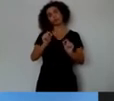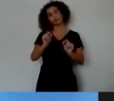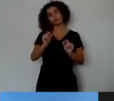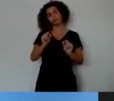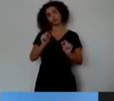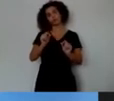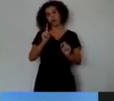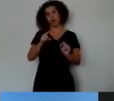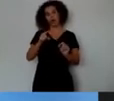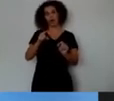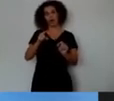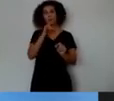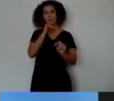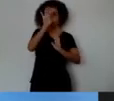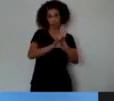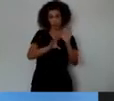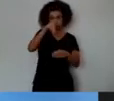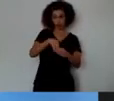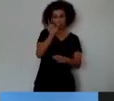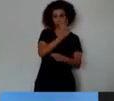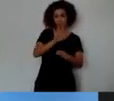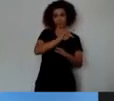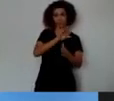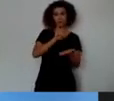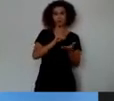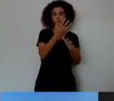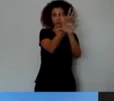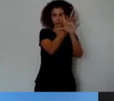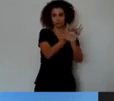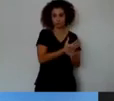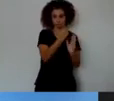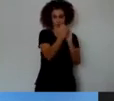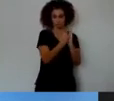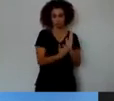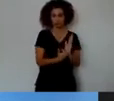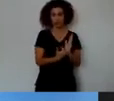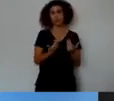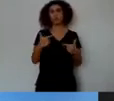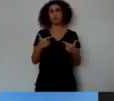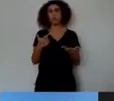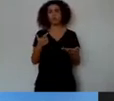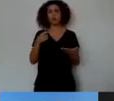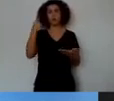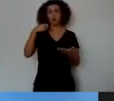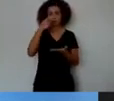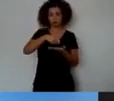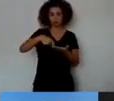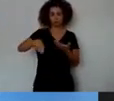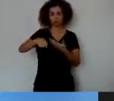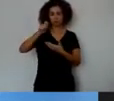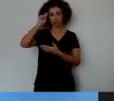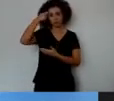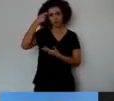dessa estrutura curricular na graduação, né? Assim, eu não vi nenhum autor negro, né? Nenhuma